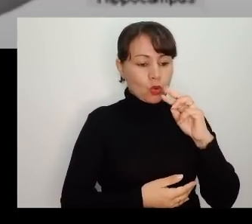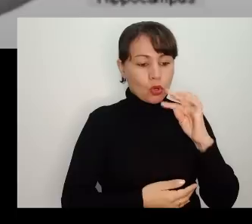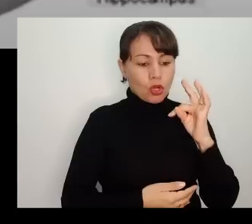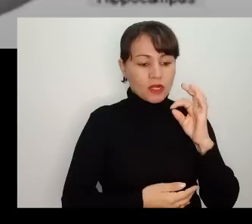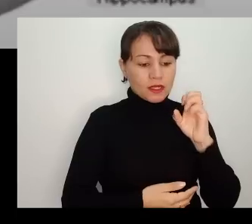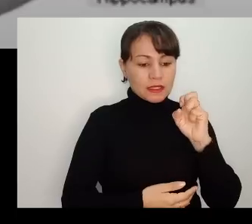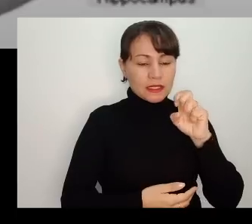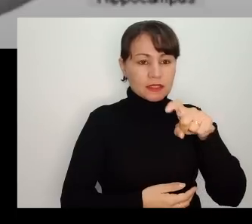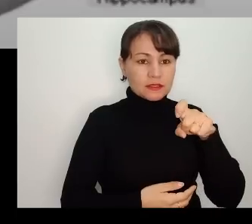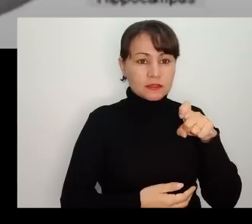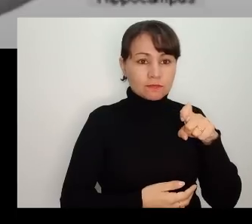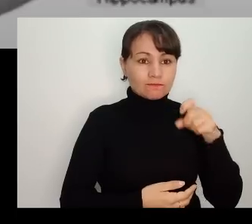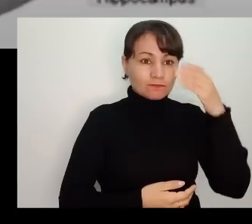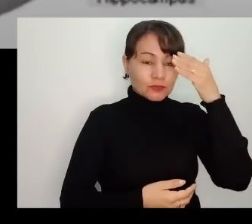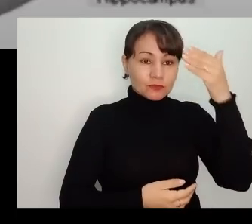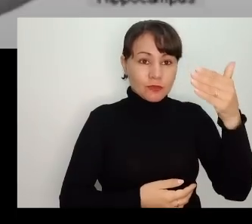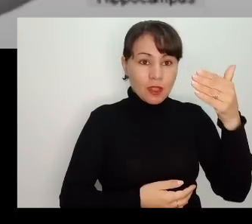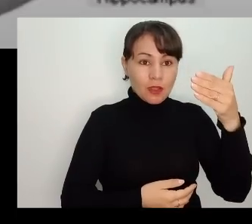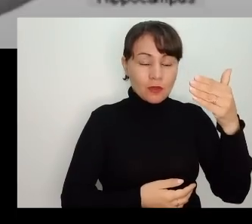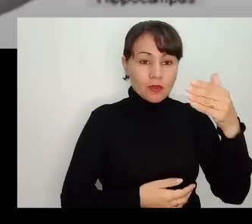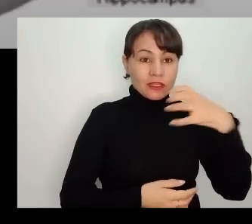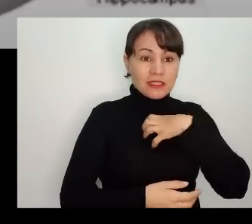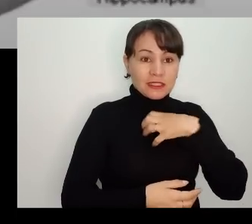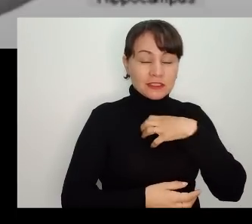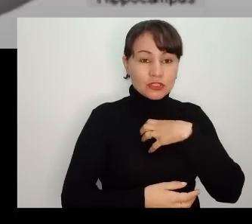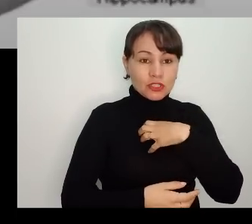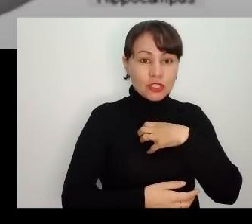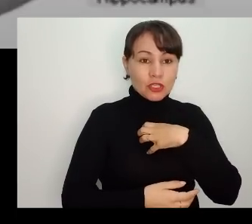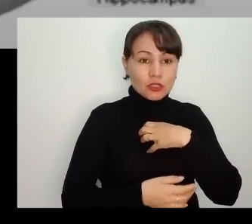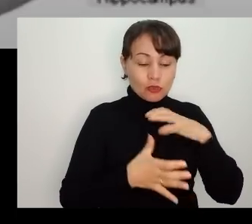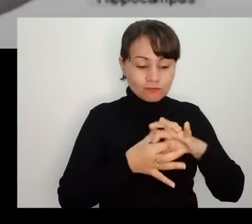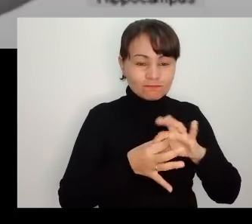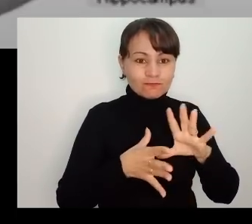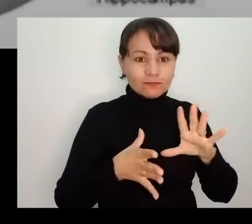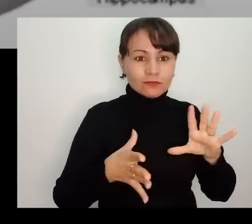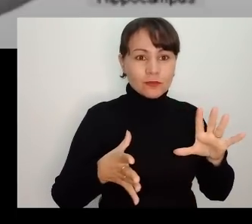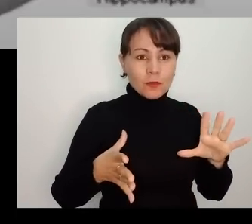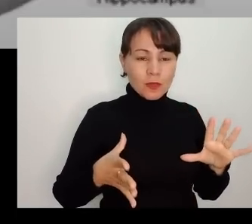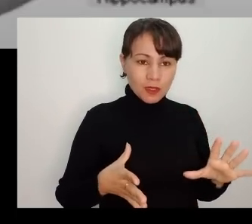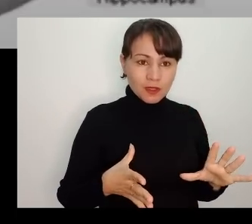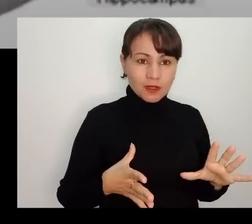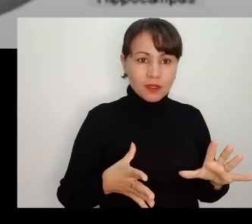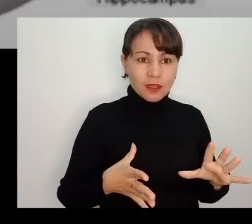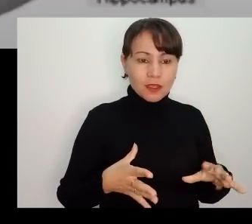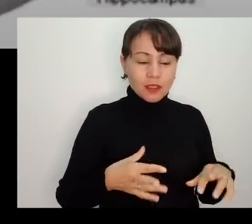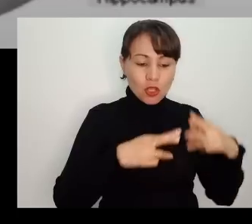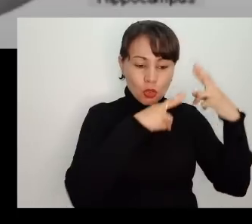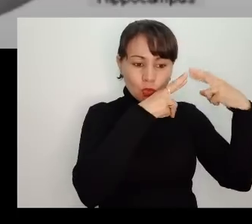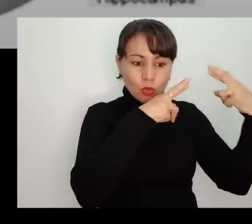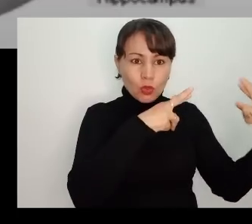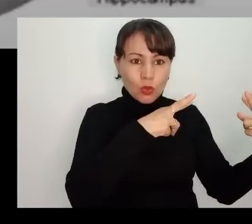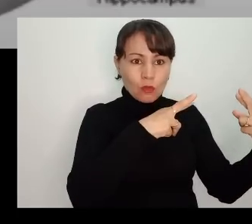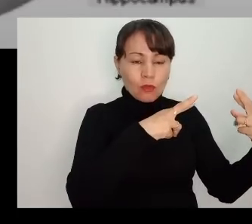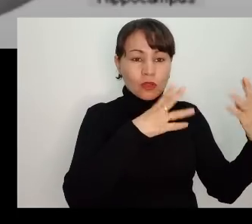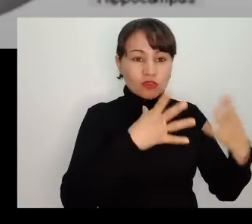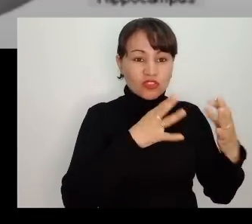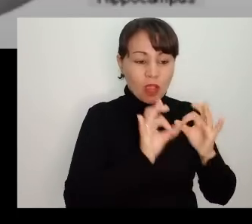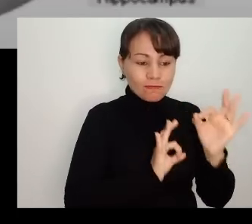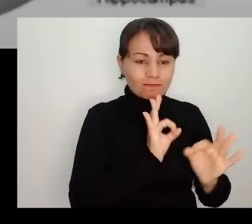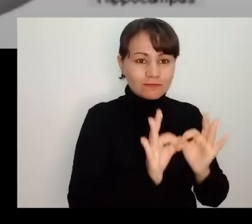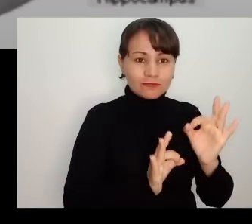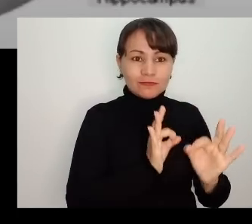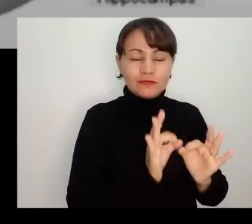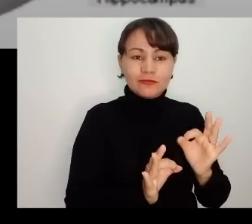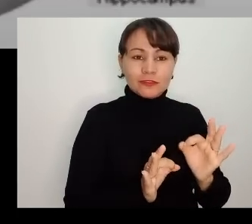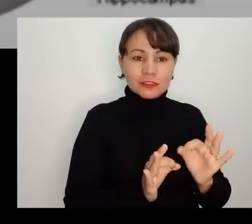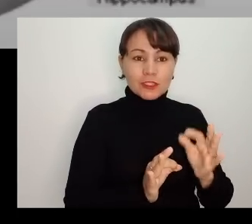pré-frontal desprevenido. Dessa forma, eu já liberei os hormônios necessários e já